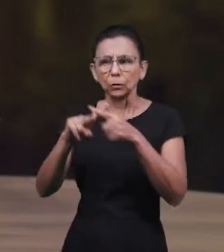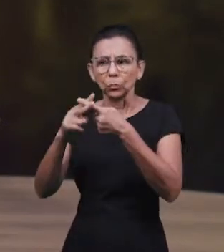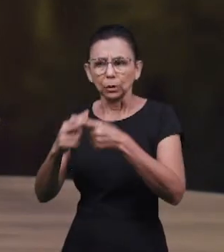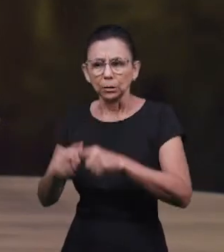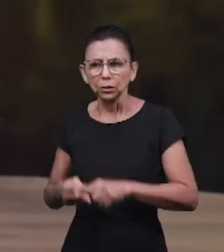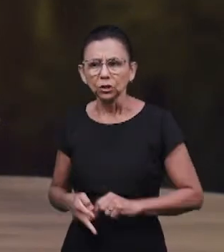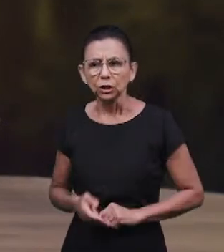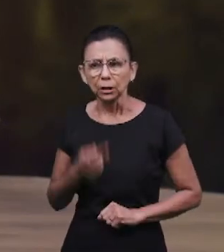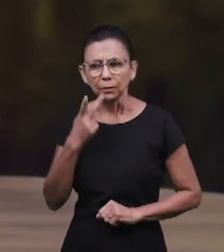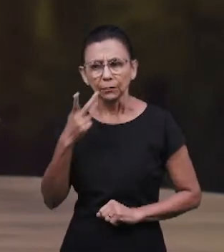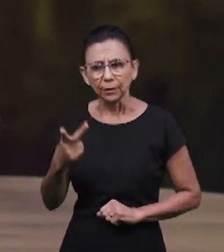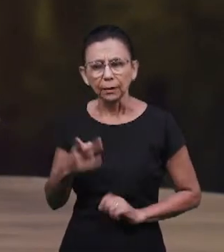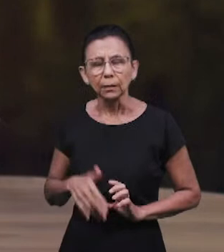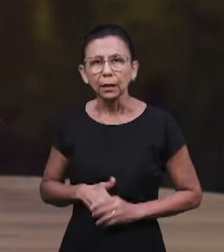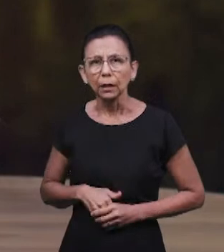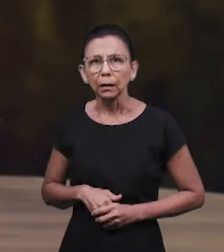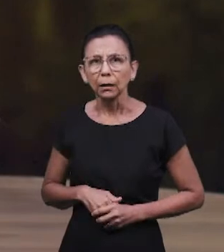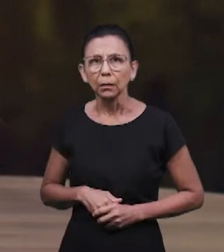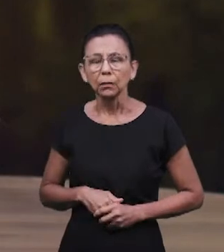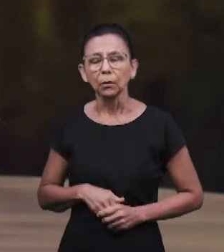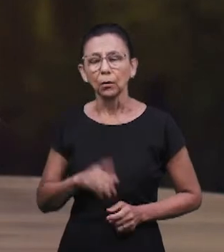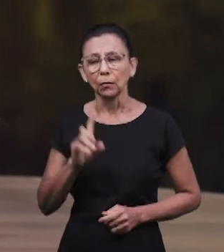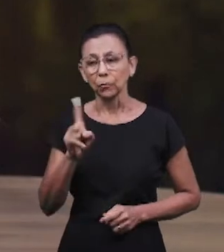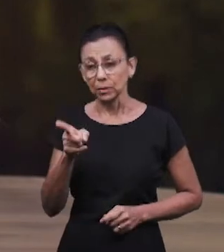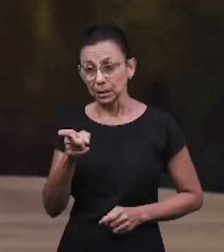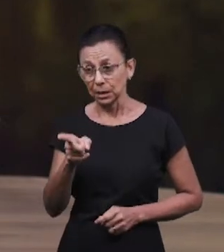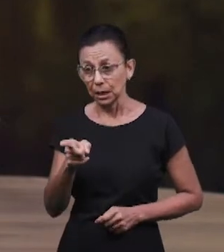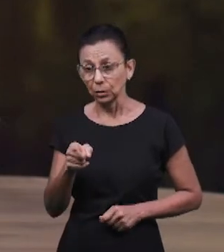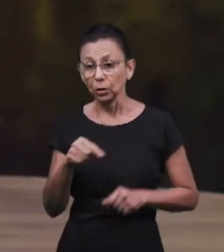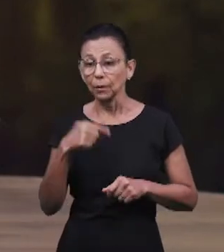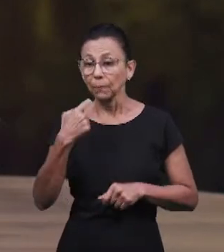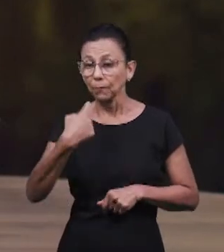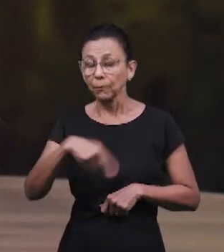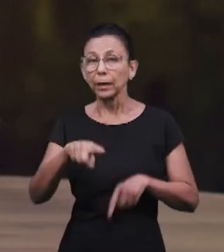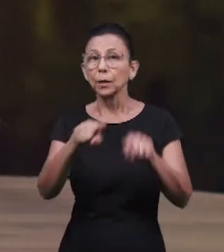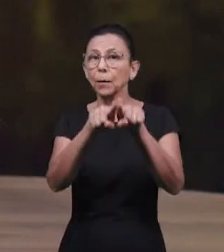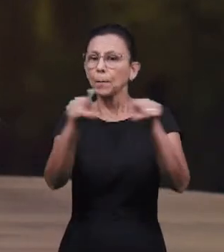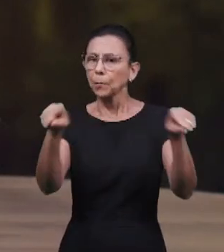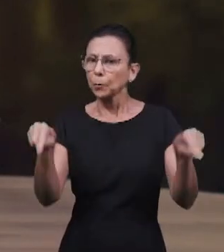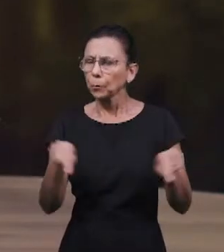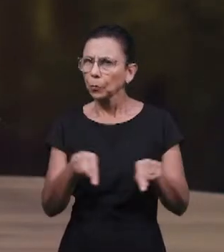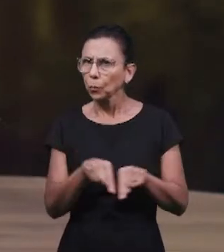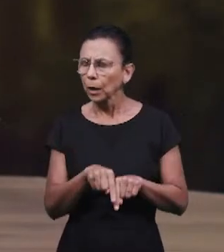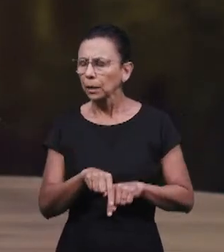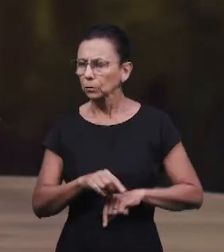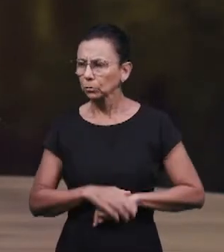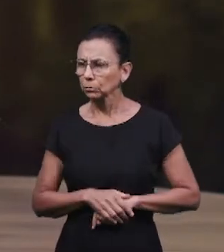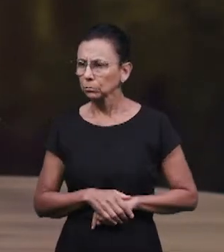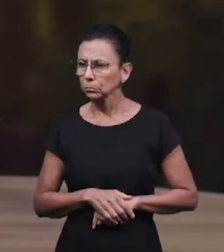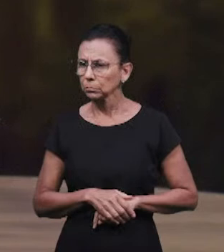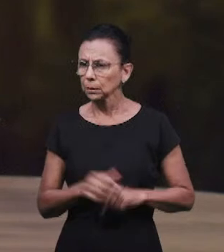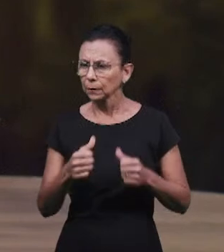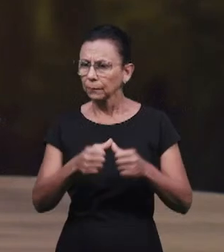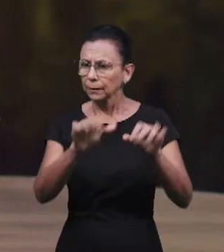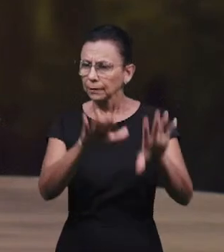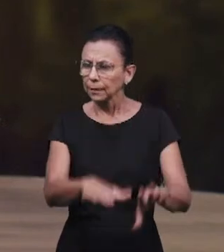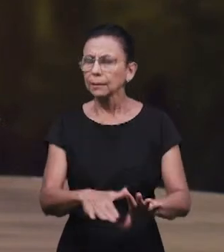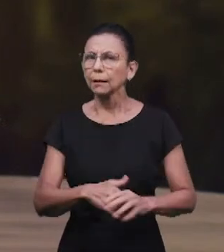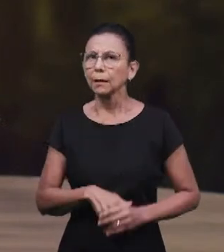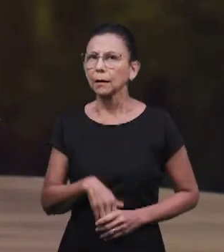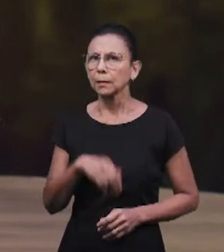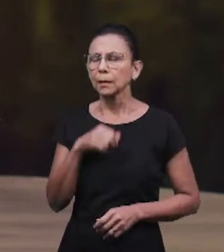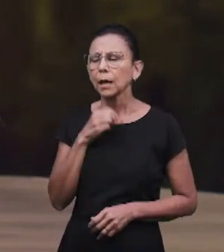caso desse. Agora você vai ficar no seu quarto, porque a mamãe viu isto